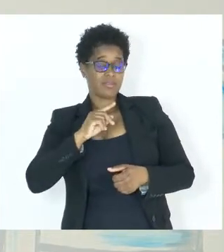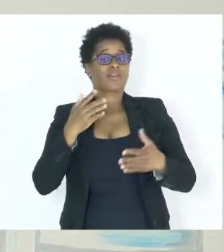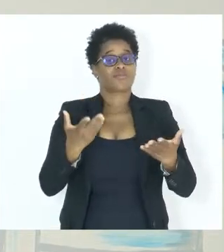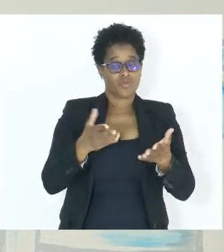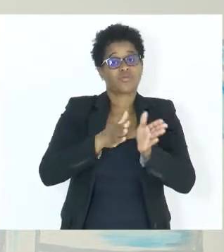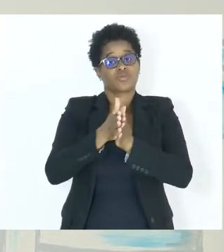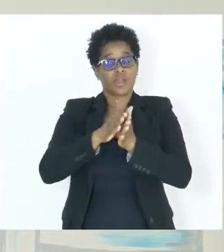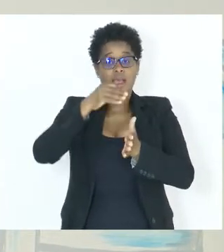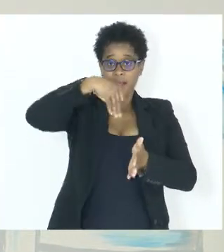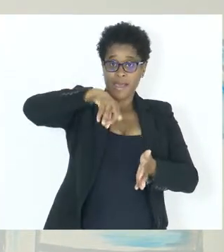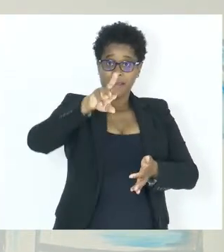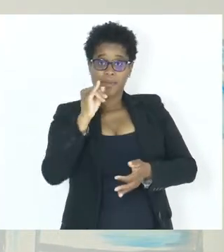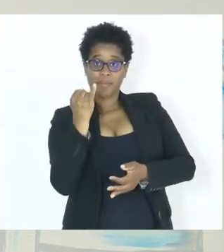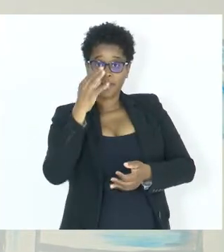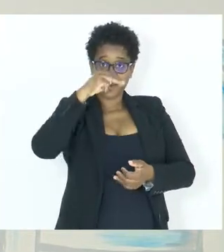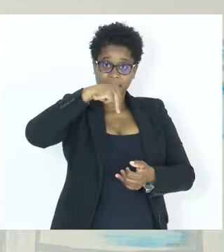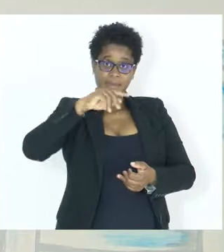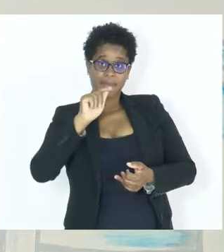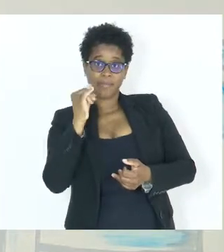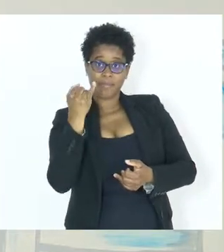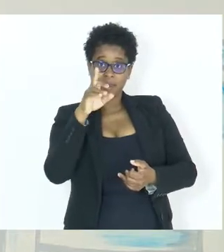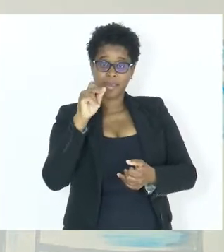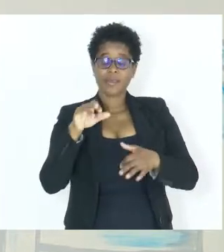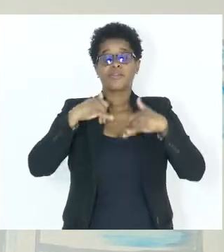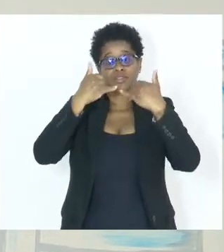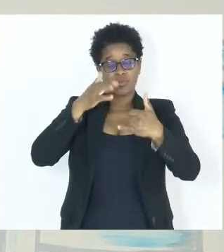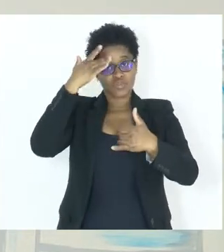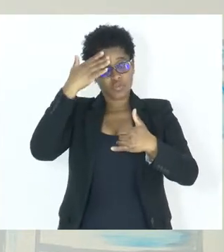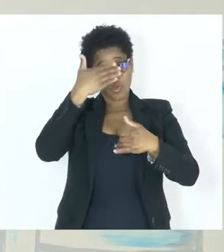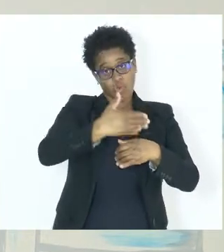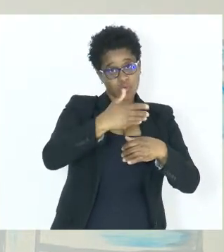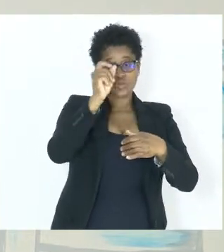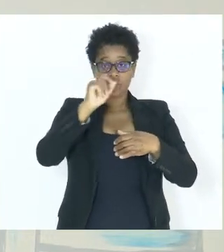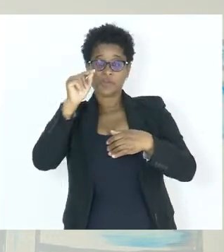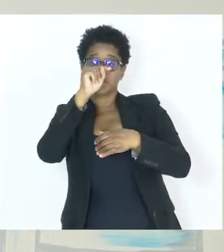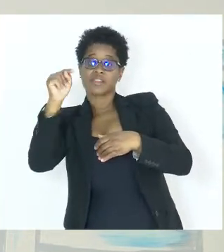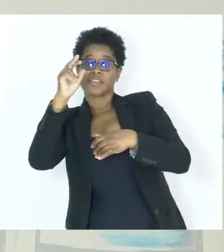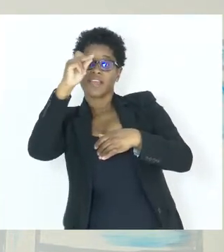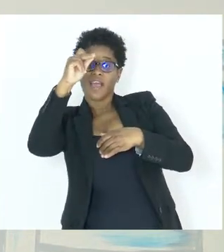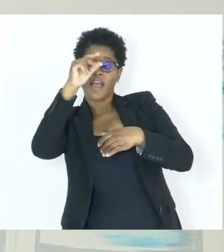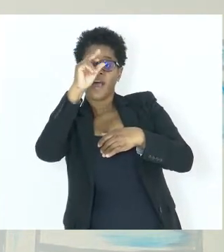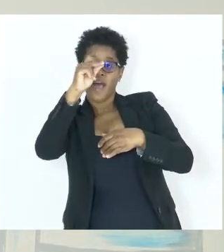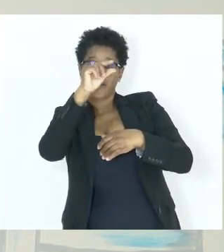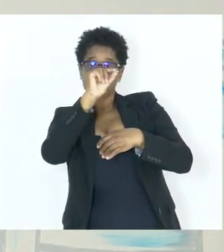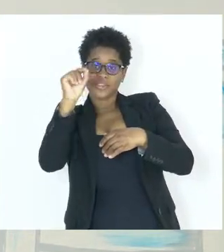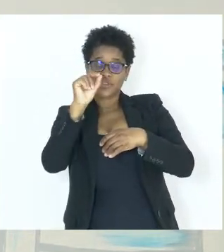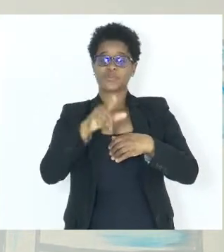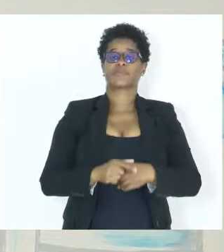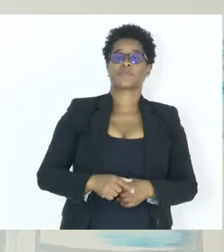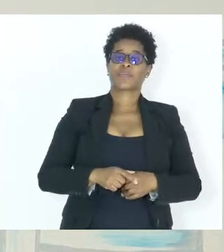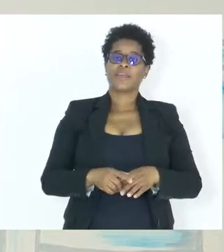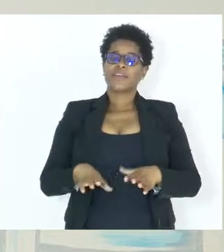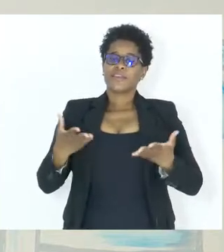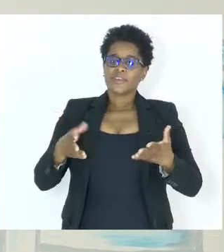usamos primeira. Depois do número 1, colocamos aquele símbolo, aí um tracinho. E